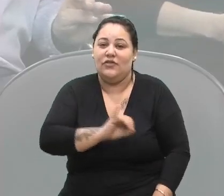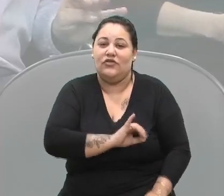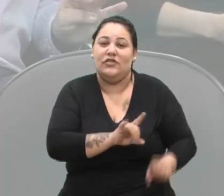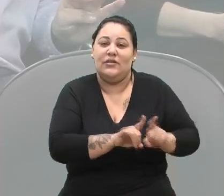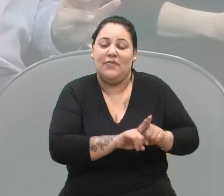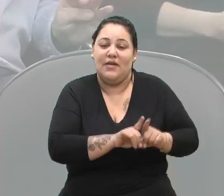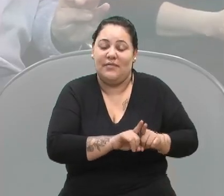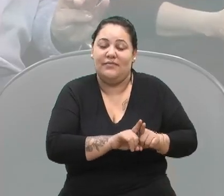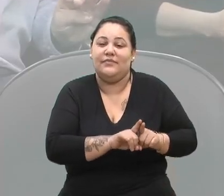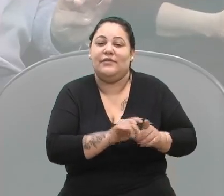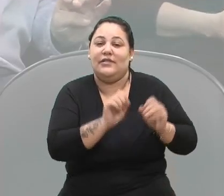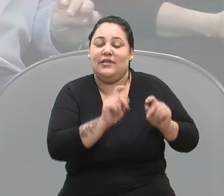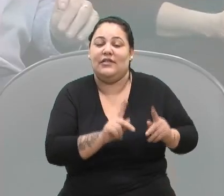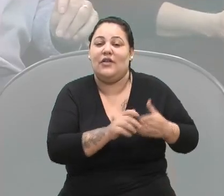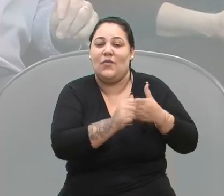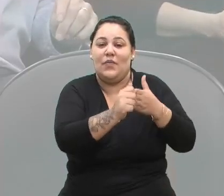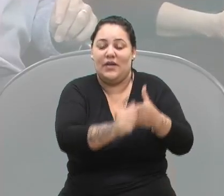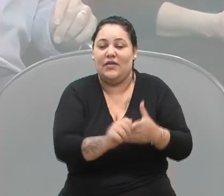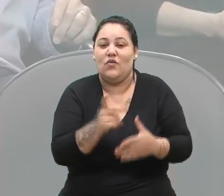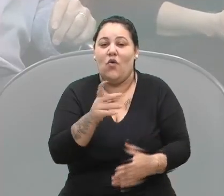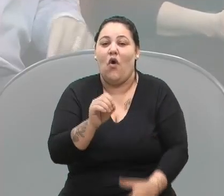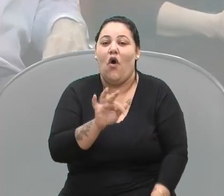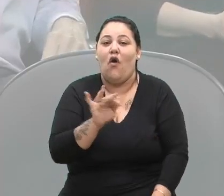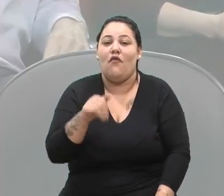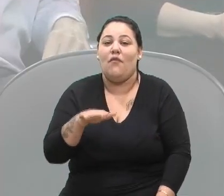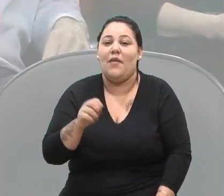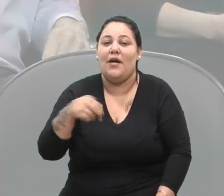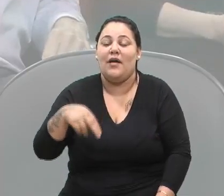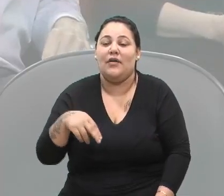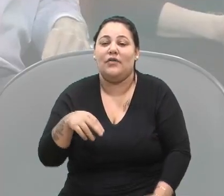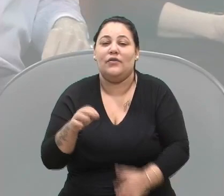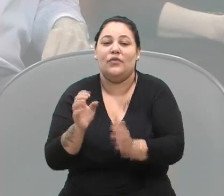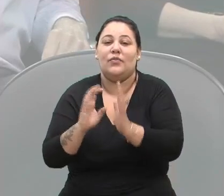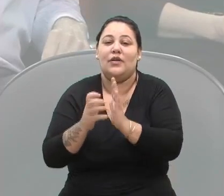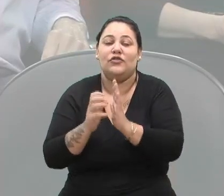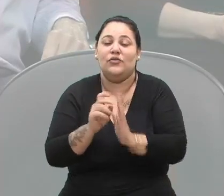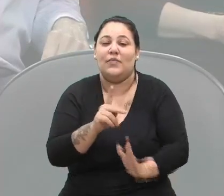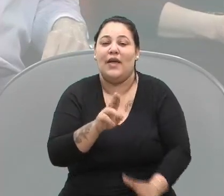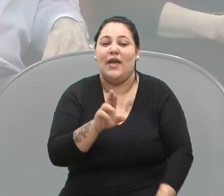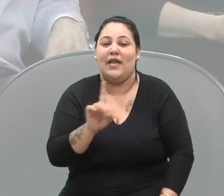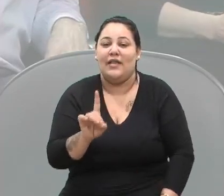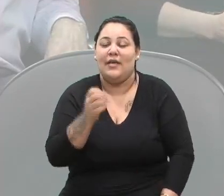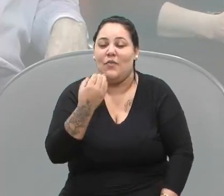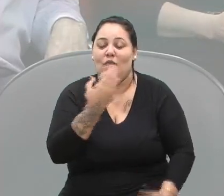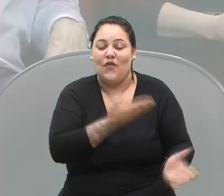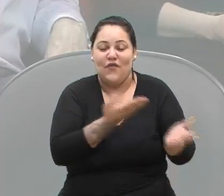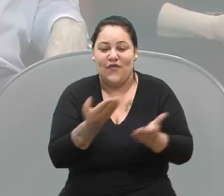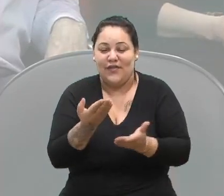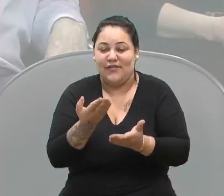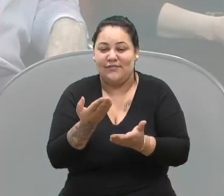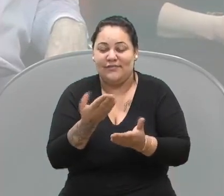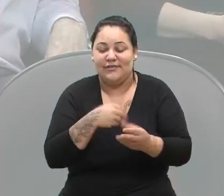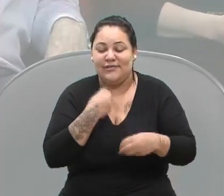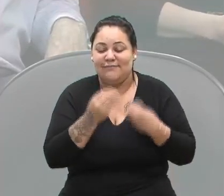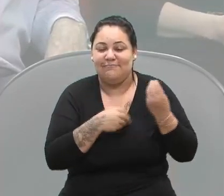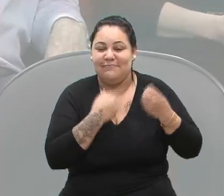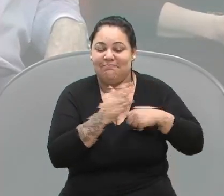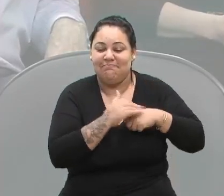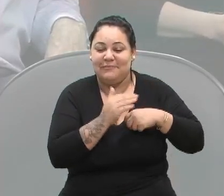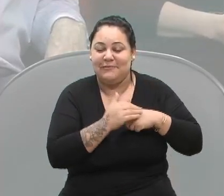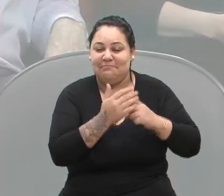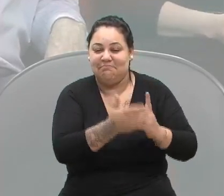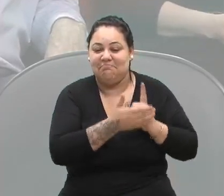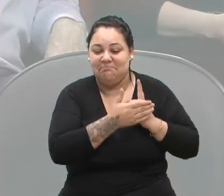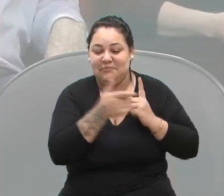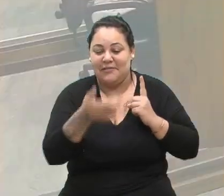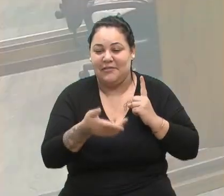Hoffmann, do PSB, do PRD, e desejar boas-vindas para vocês. Sintam-se acolhidos aqui na Câmara de Vereadores.